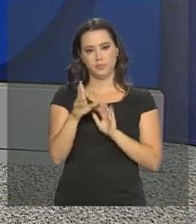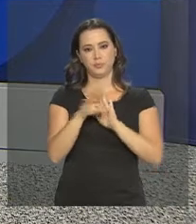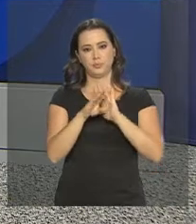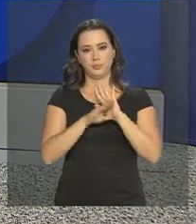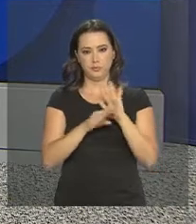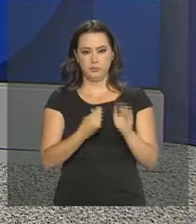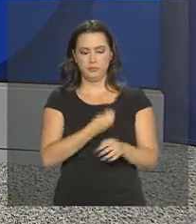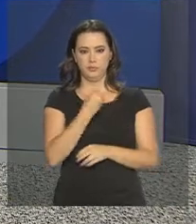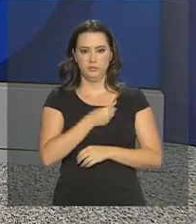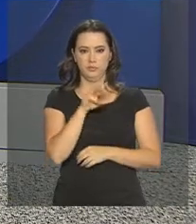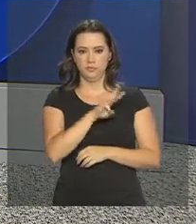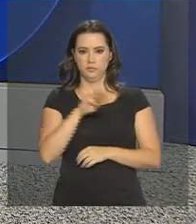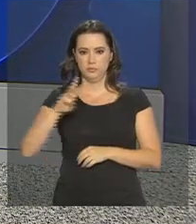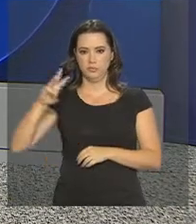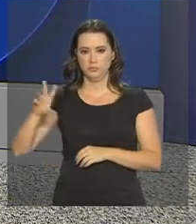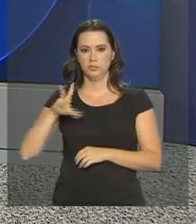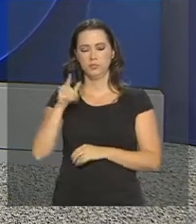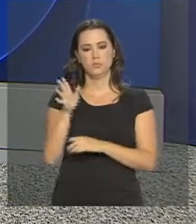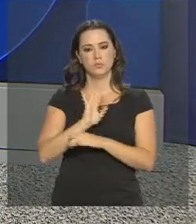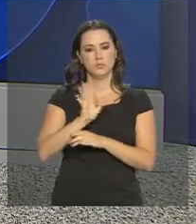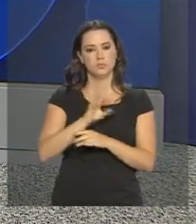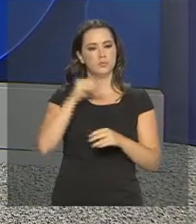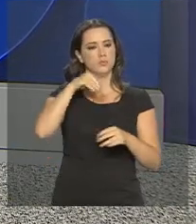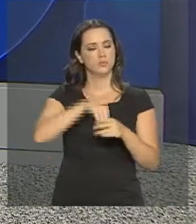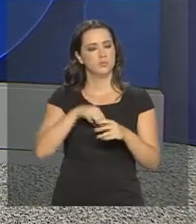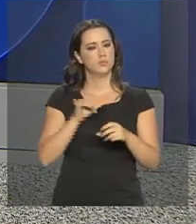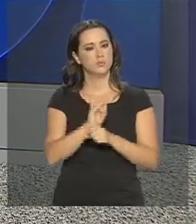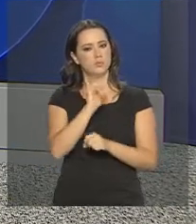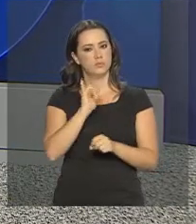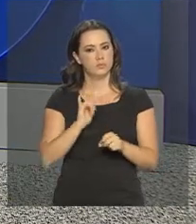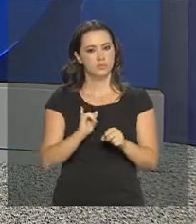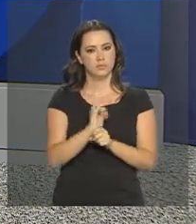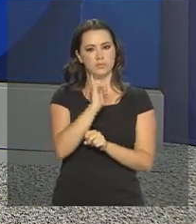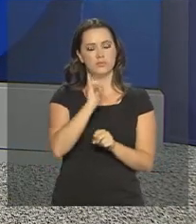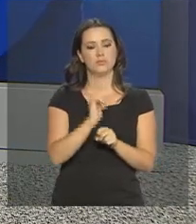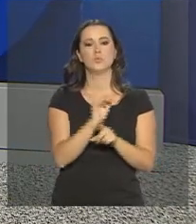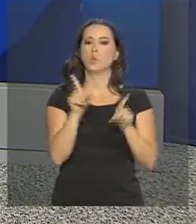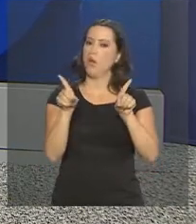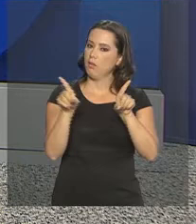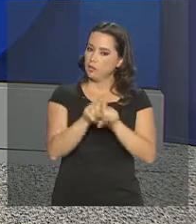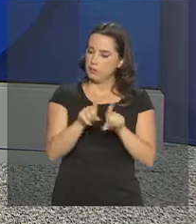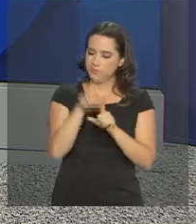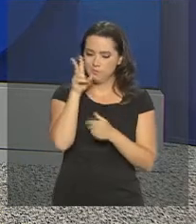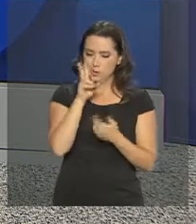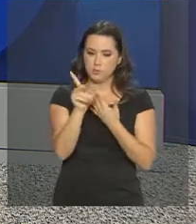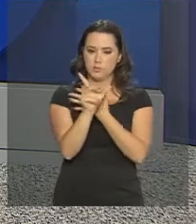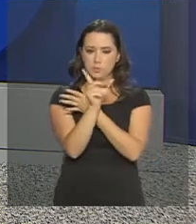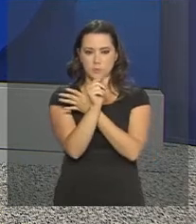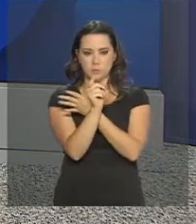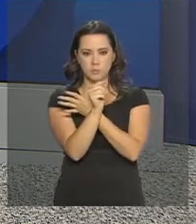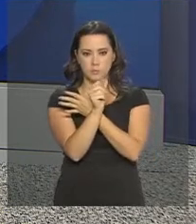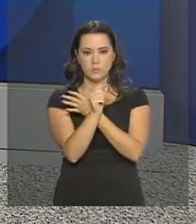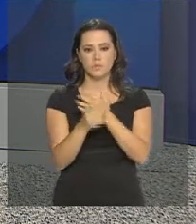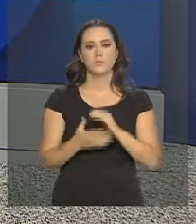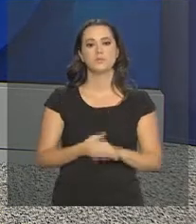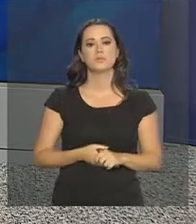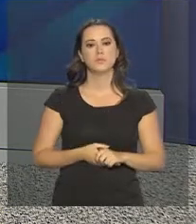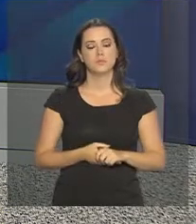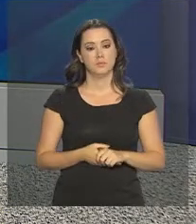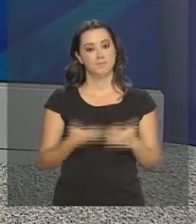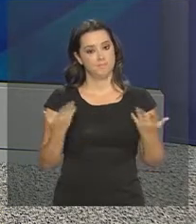ao vivo pelo site da npr todas as reportagens estão em nosso canal no youtube acesse também o nosso perfil no